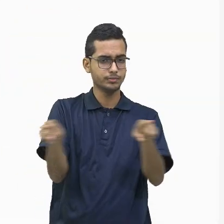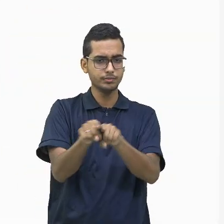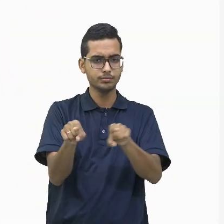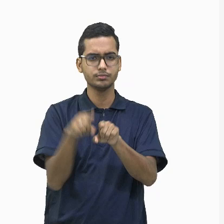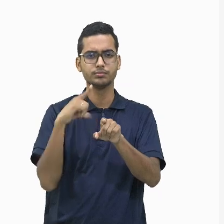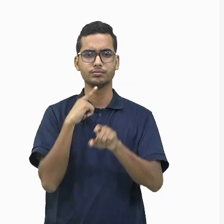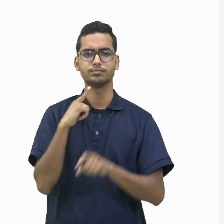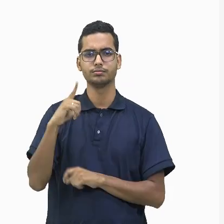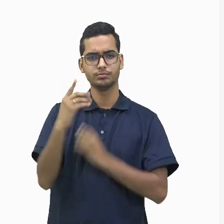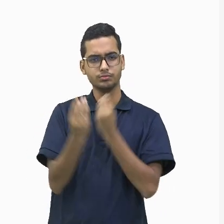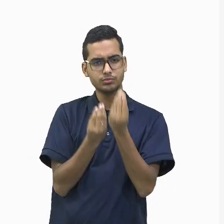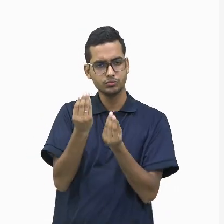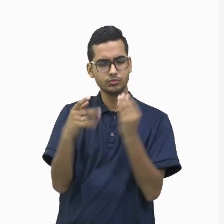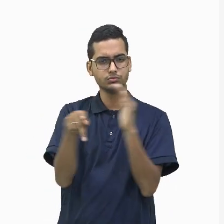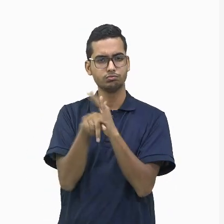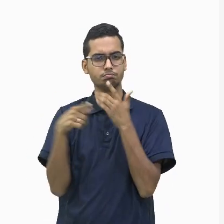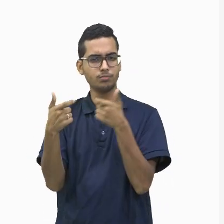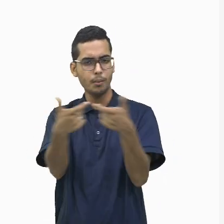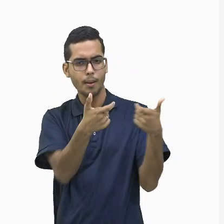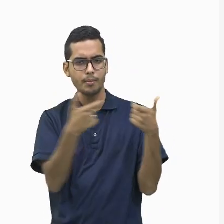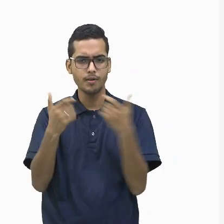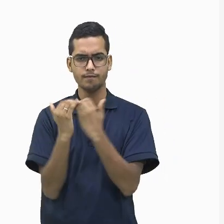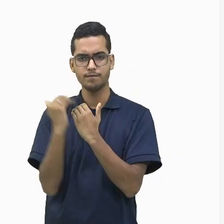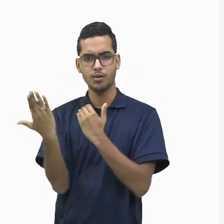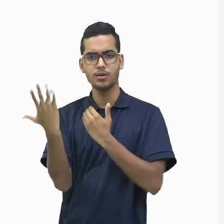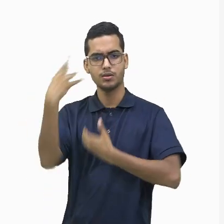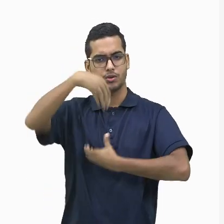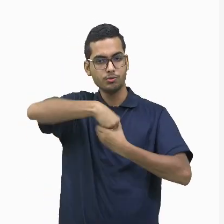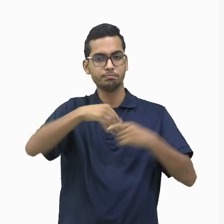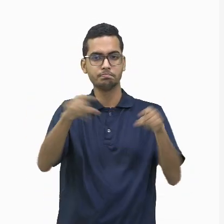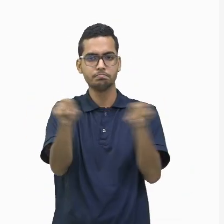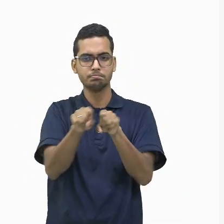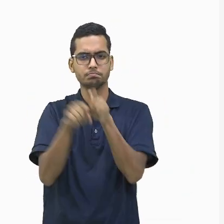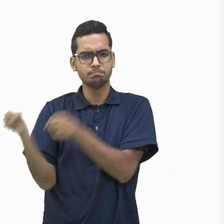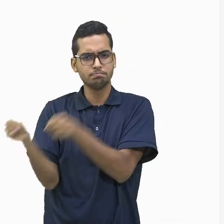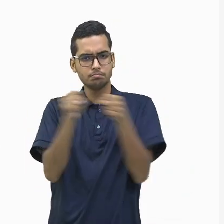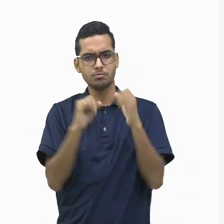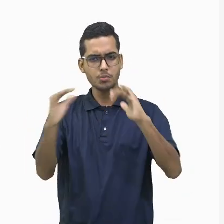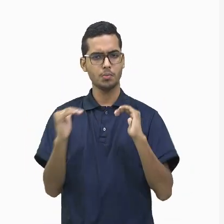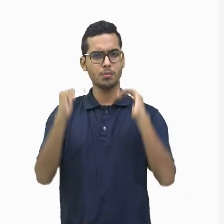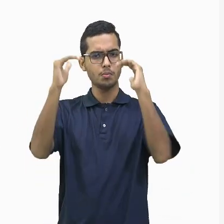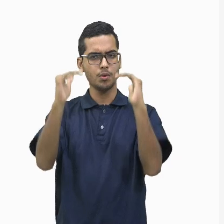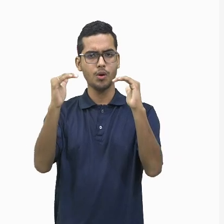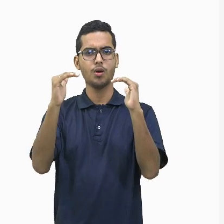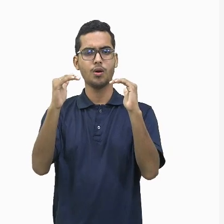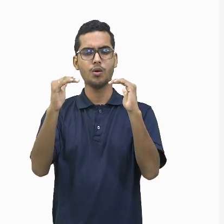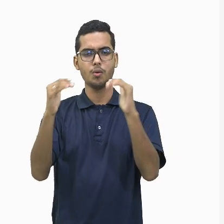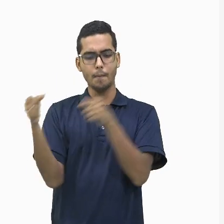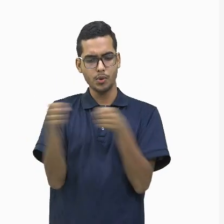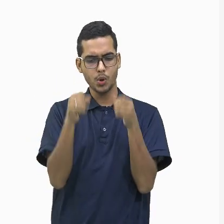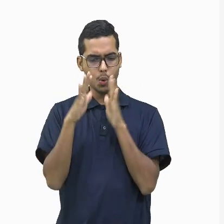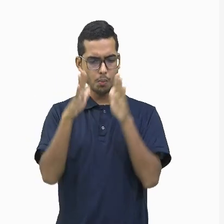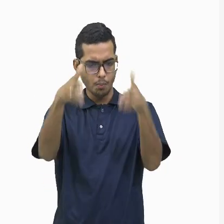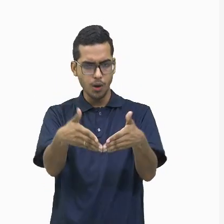dificultava ainda mais de um poder centralizado. Então, com a queda do Império